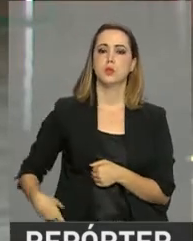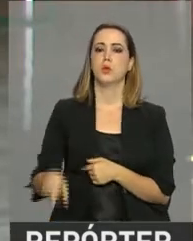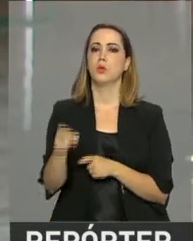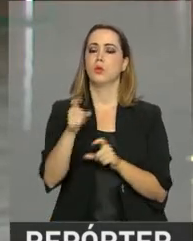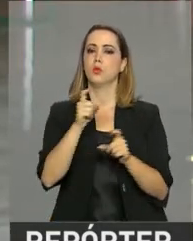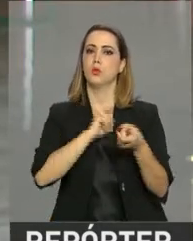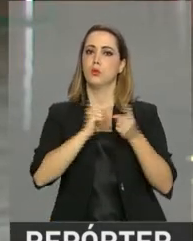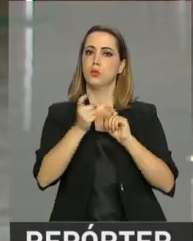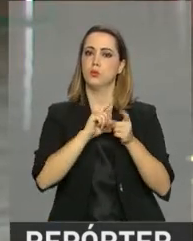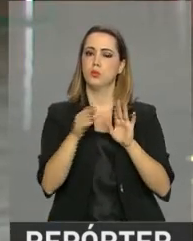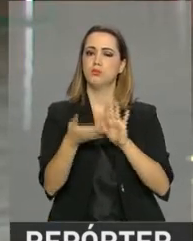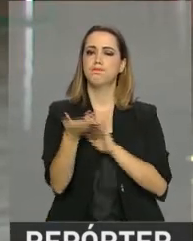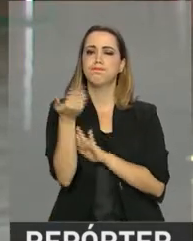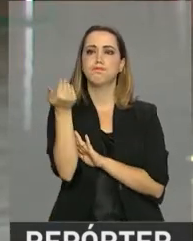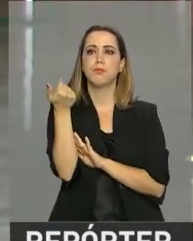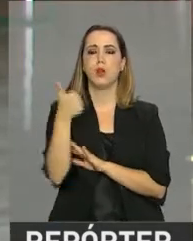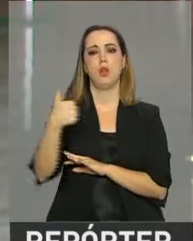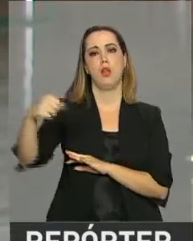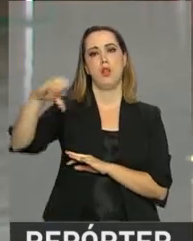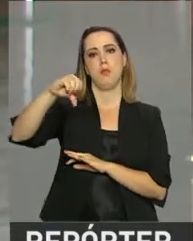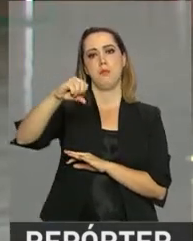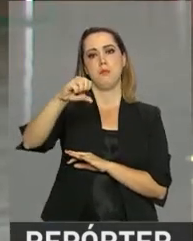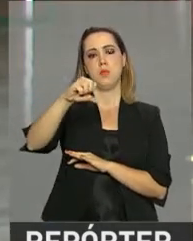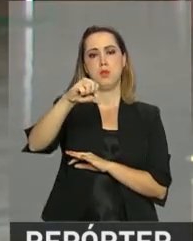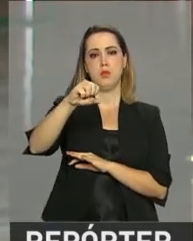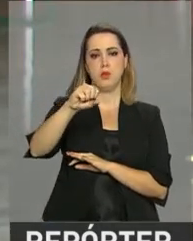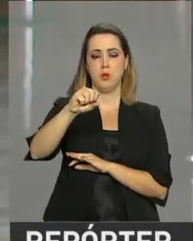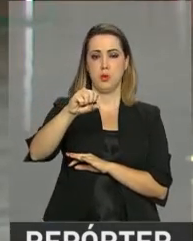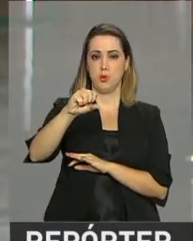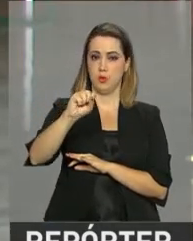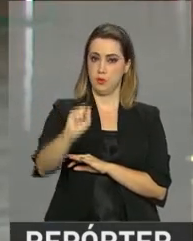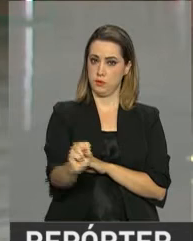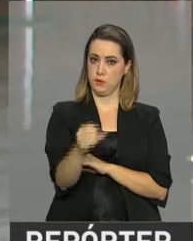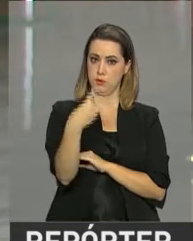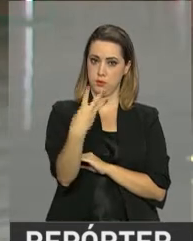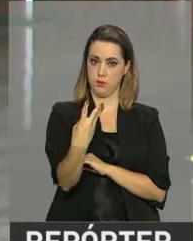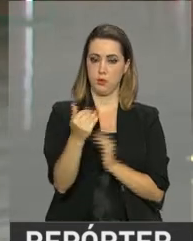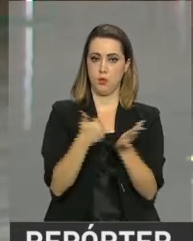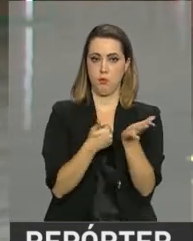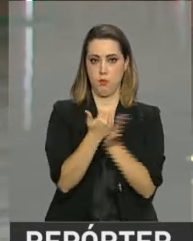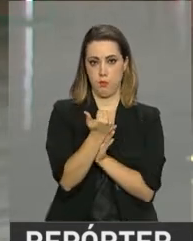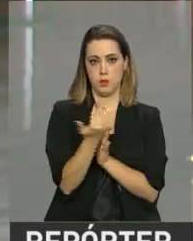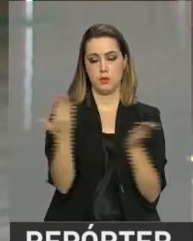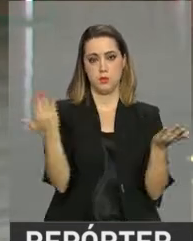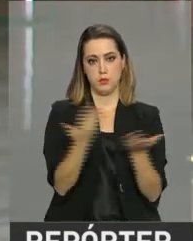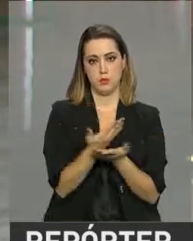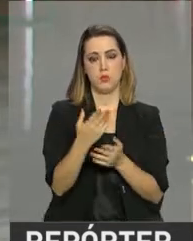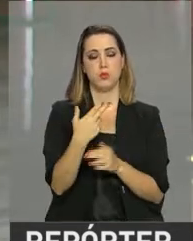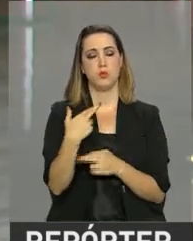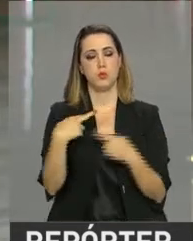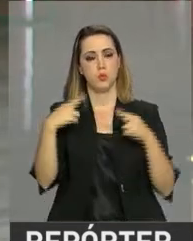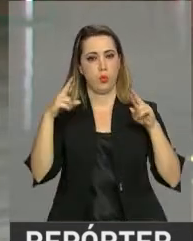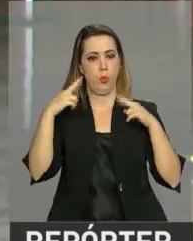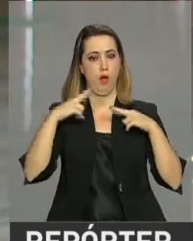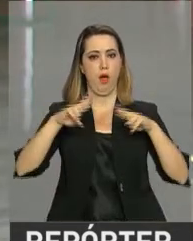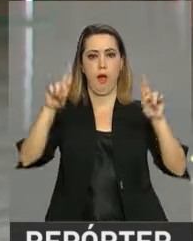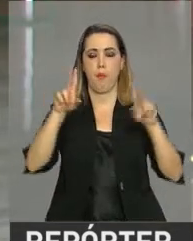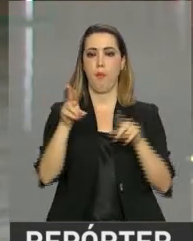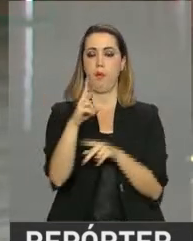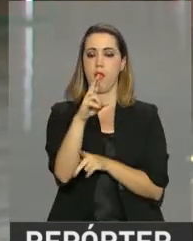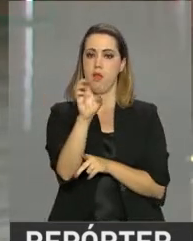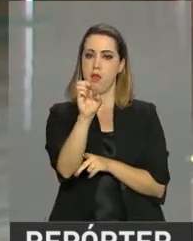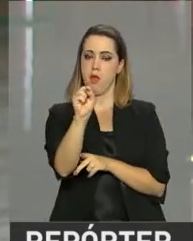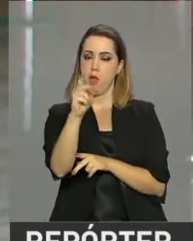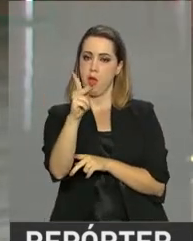e 1893 no começo do regime republicano no brasil e nesta época foi um dos